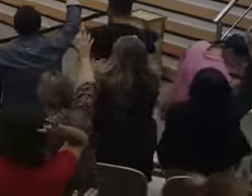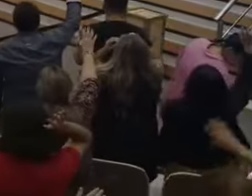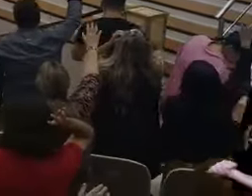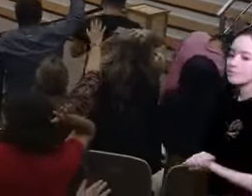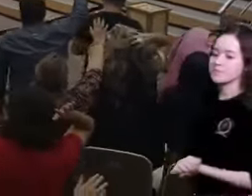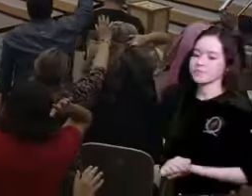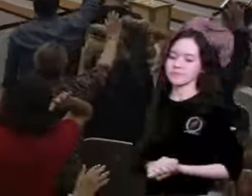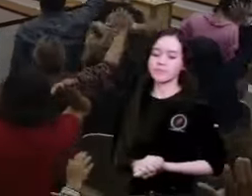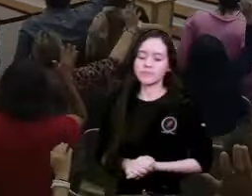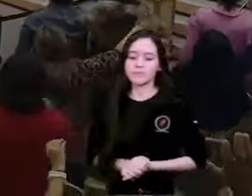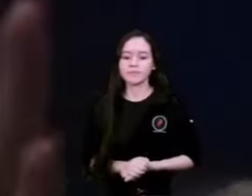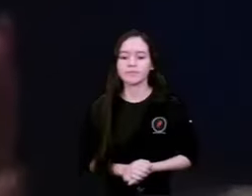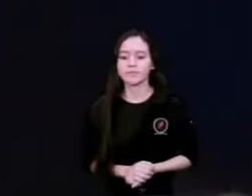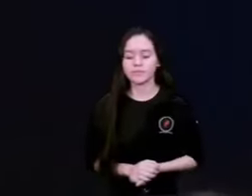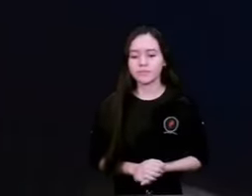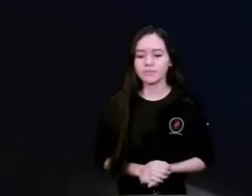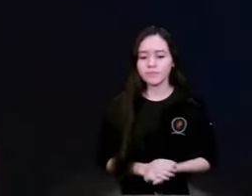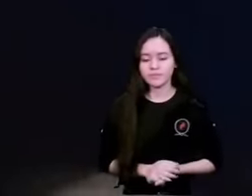Oh!